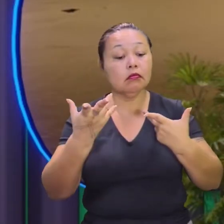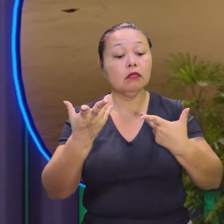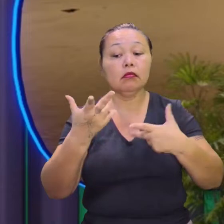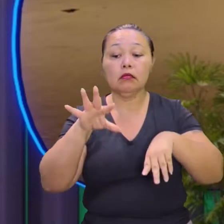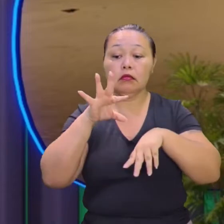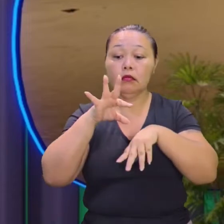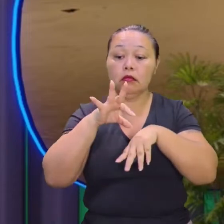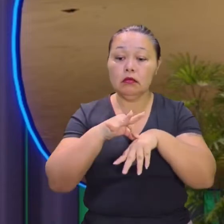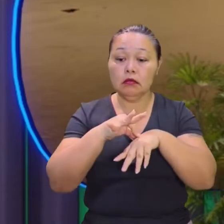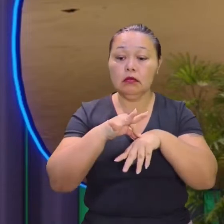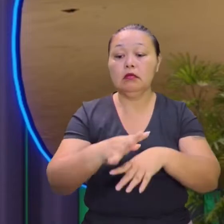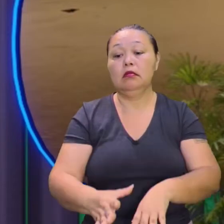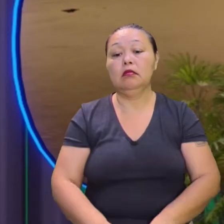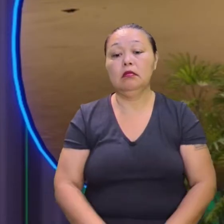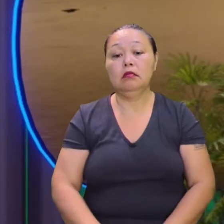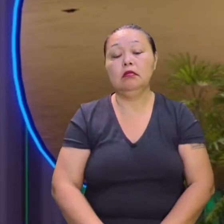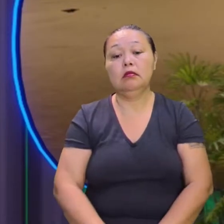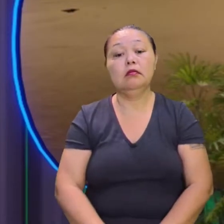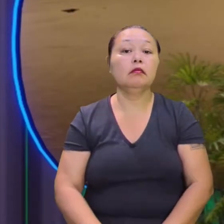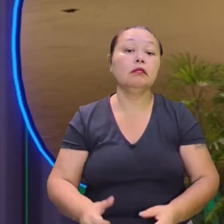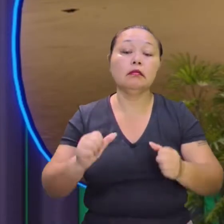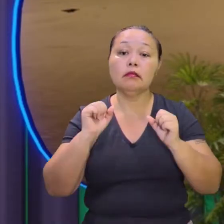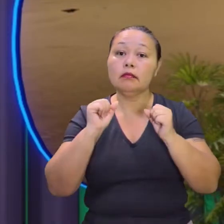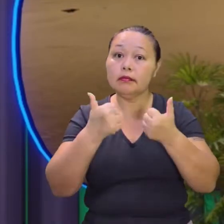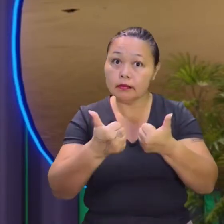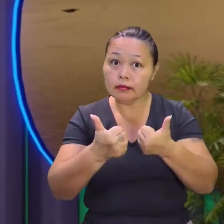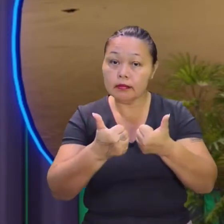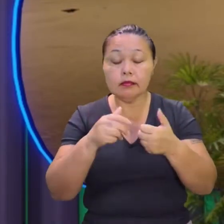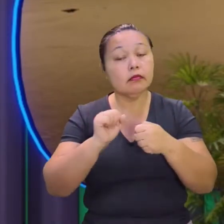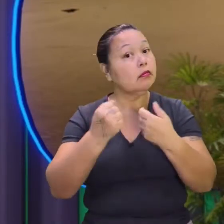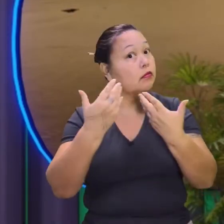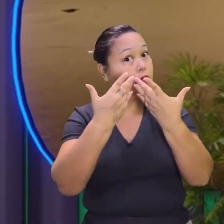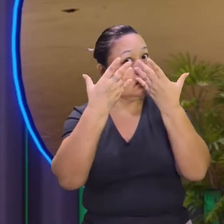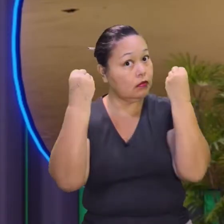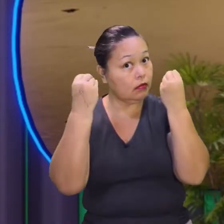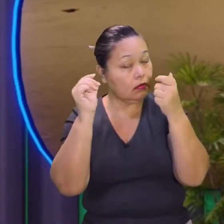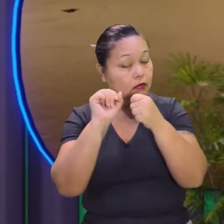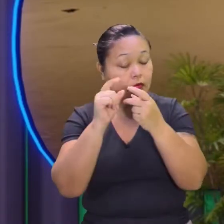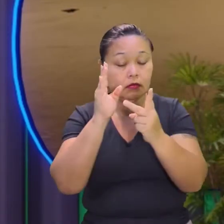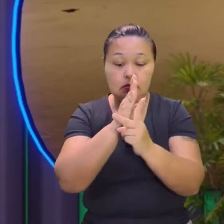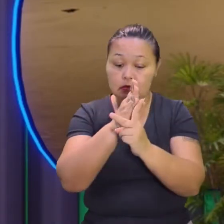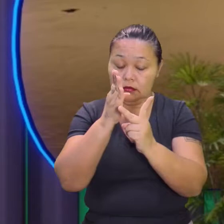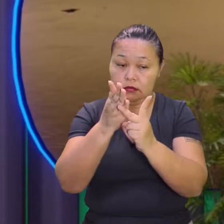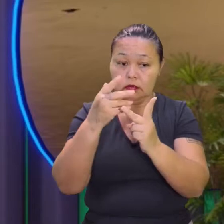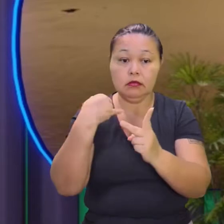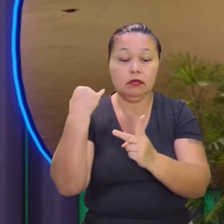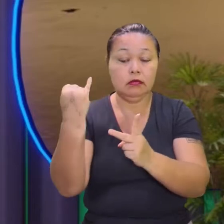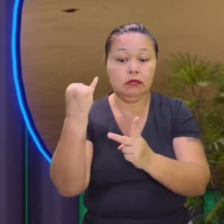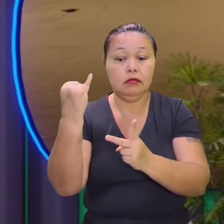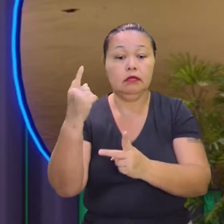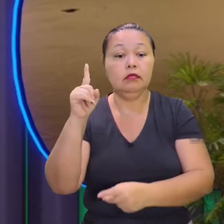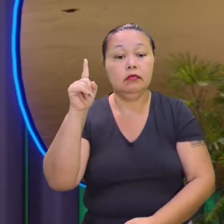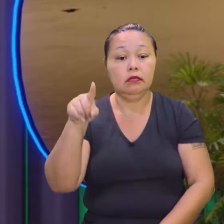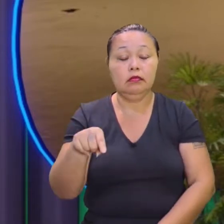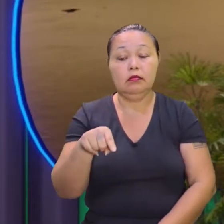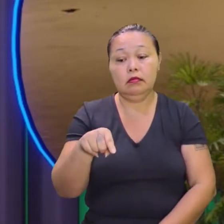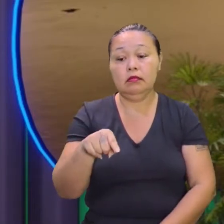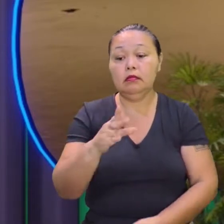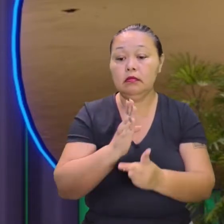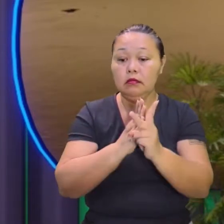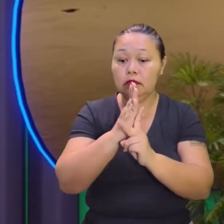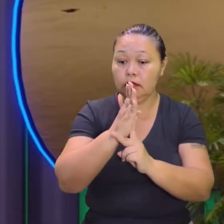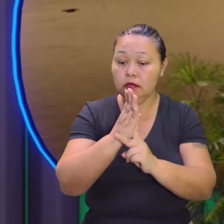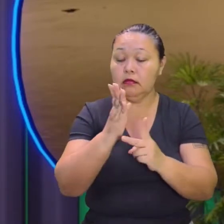seja, venda dessa carne, beleza? Então, não esqueça aí dessas duas informações importantes, que